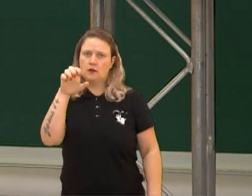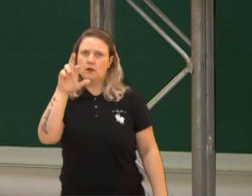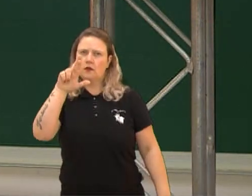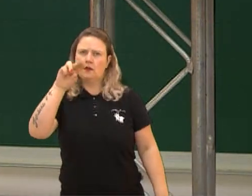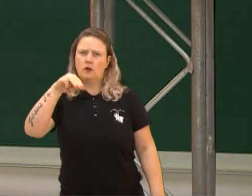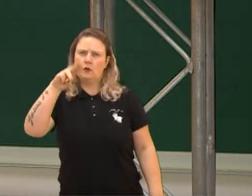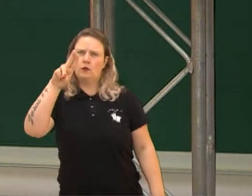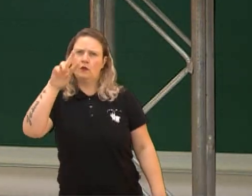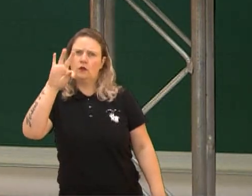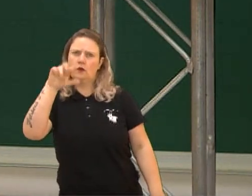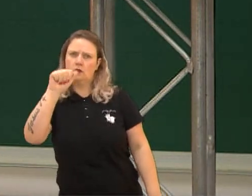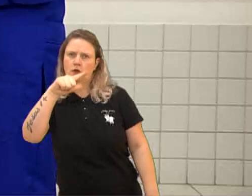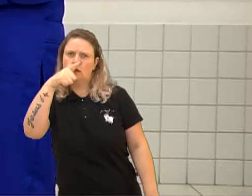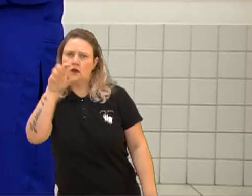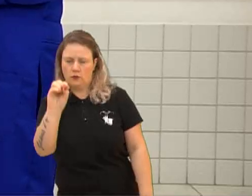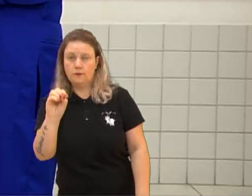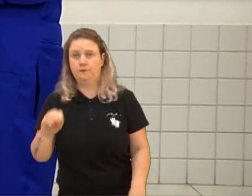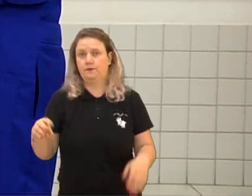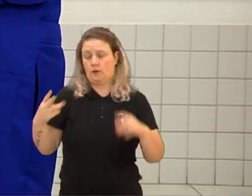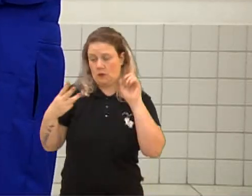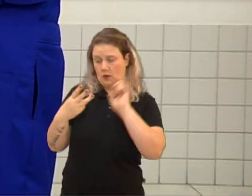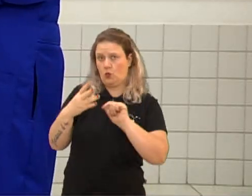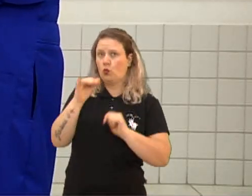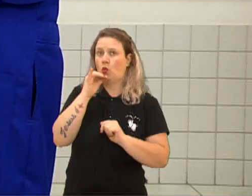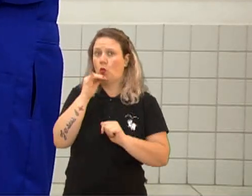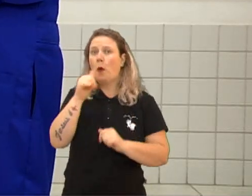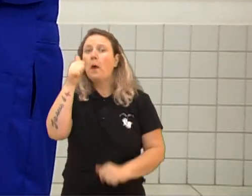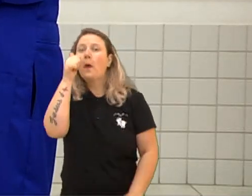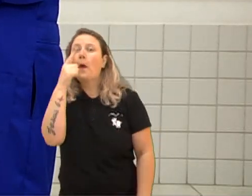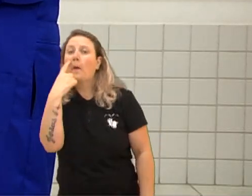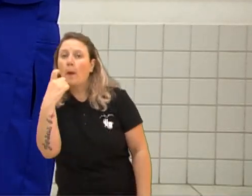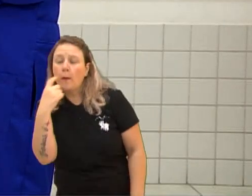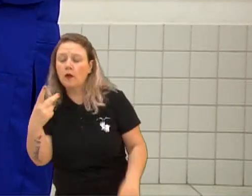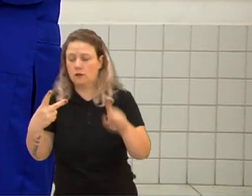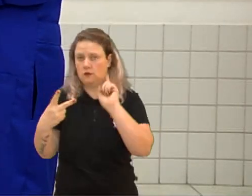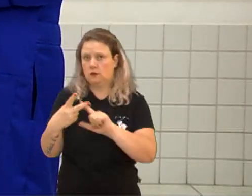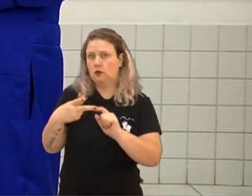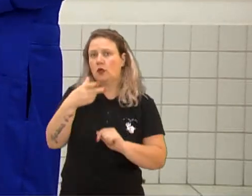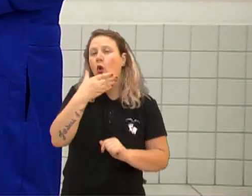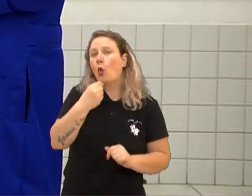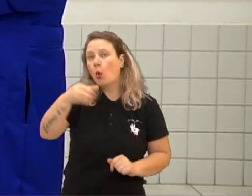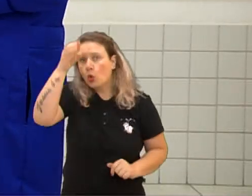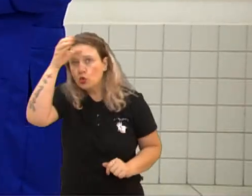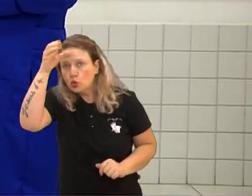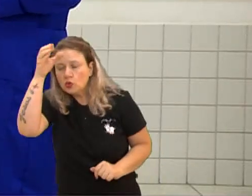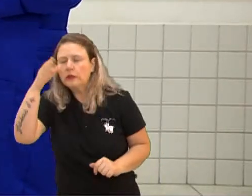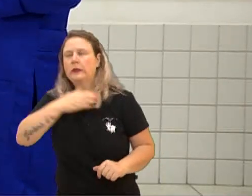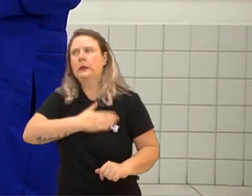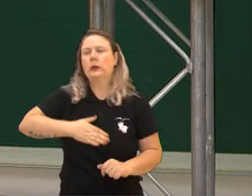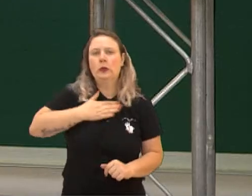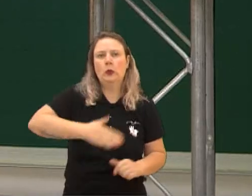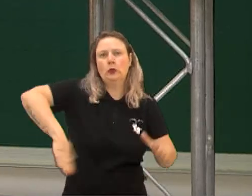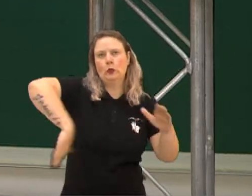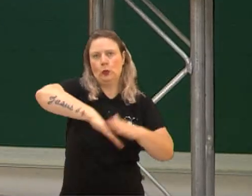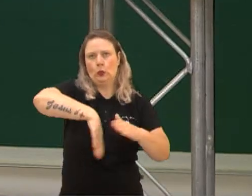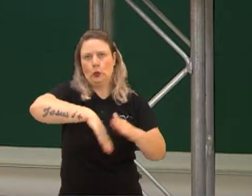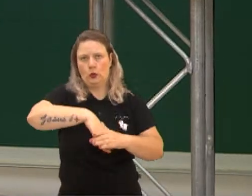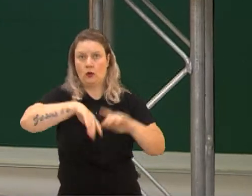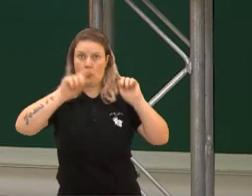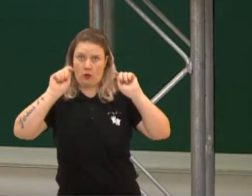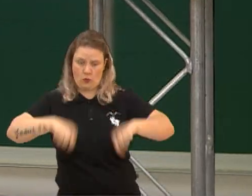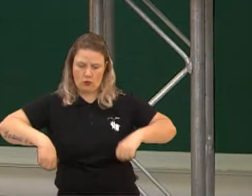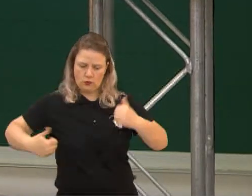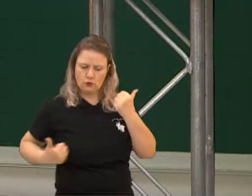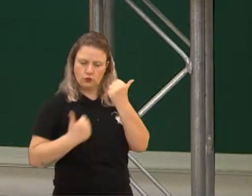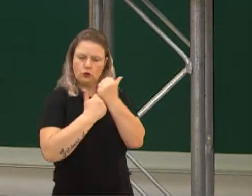Também no segundo exemplo eu tenho meu pai e meus tios gostam de jogar futebol. Meu pai e meus tios eu posso substituir por eles.